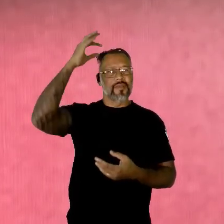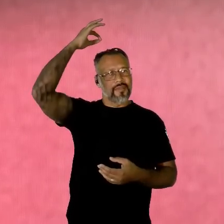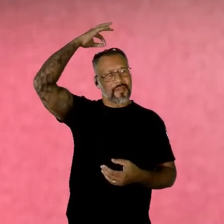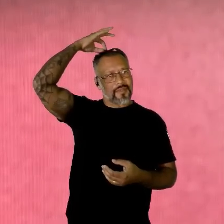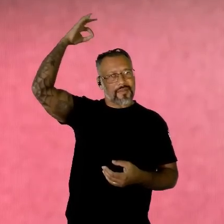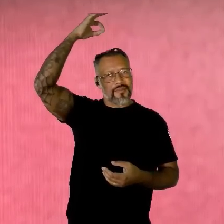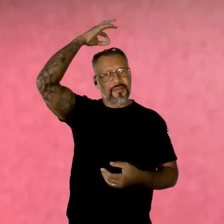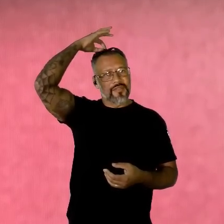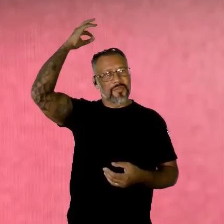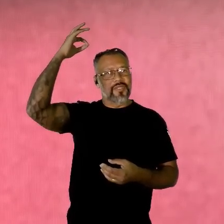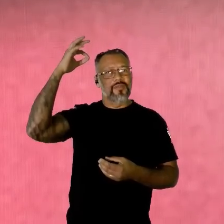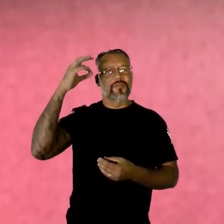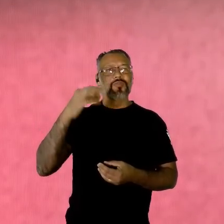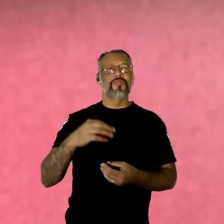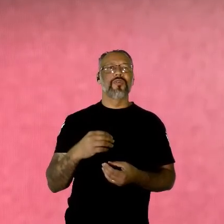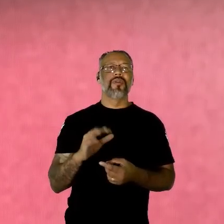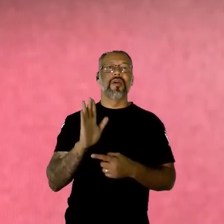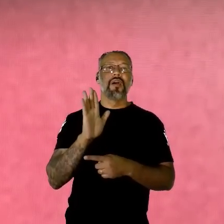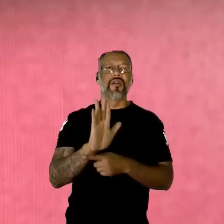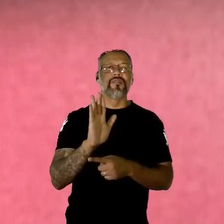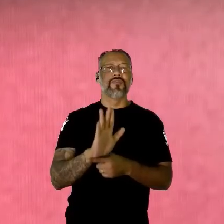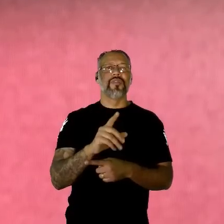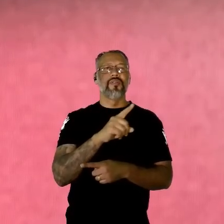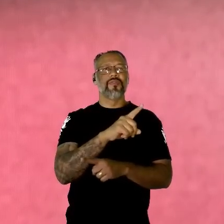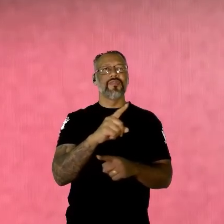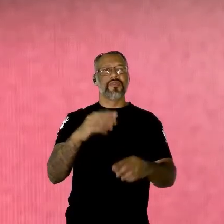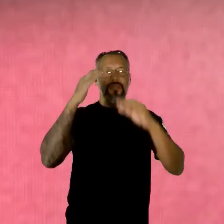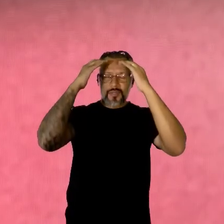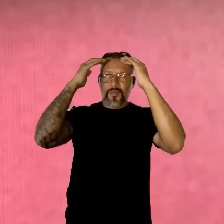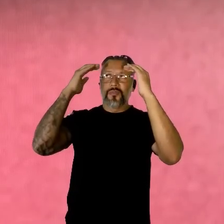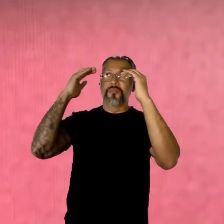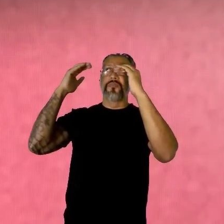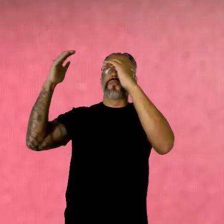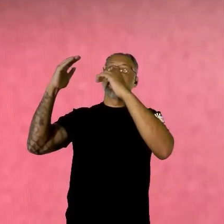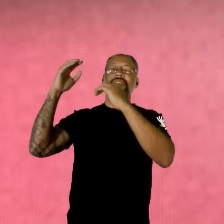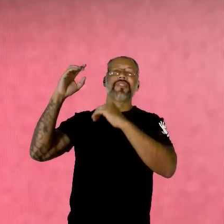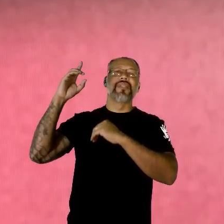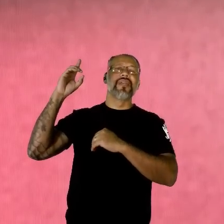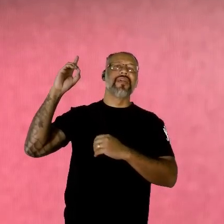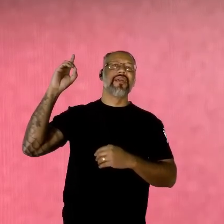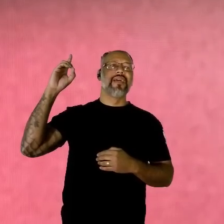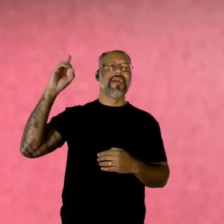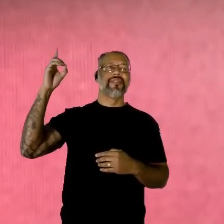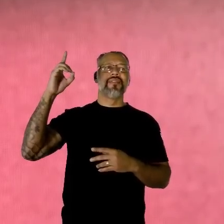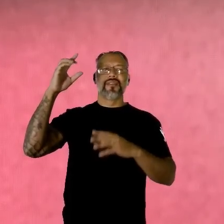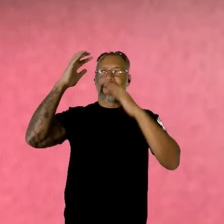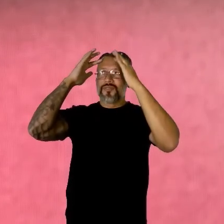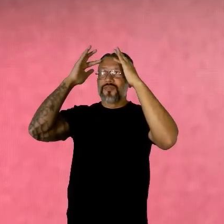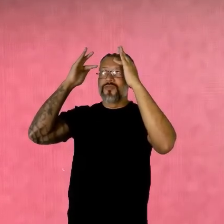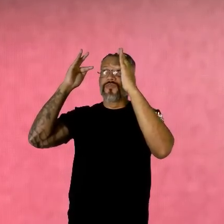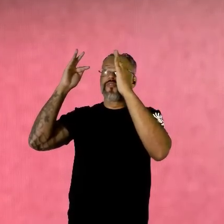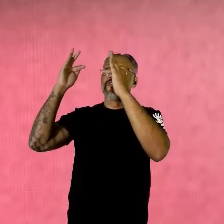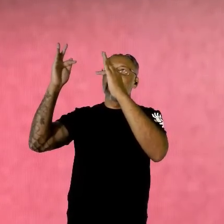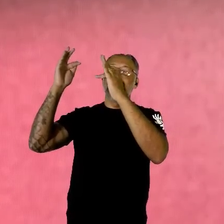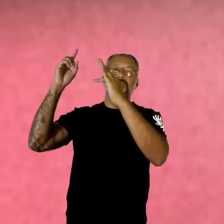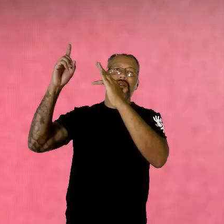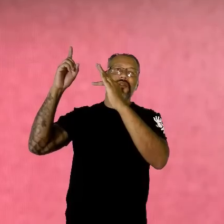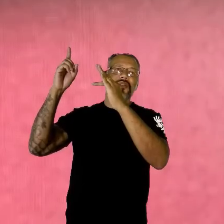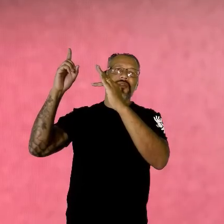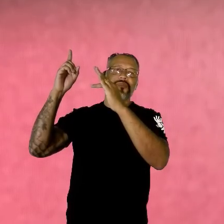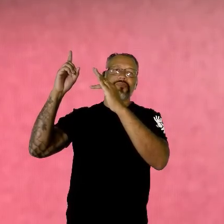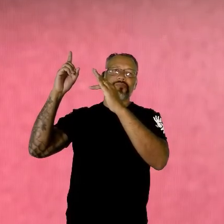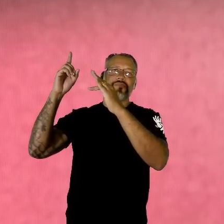os levarei a agir segundo os meus decretos e obedecer fielmente as minhas leis